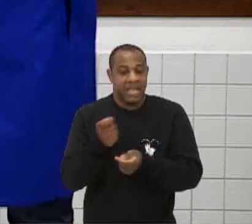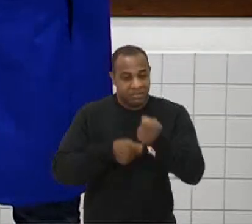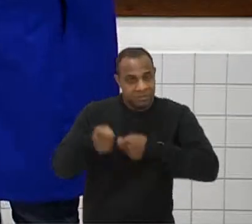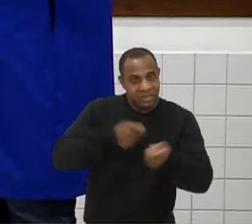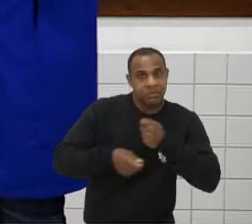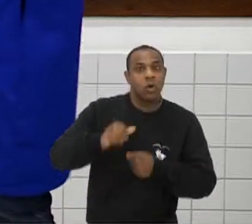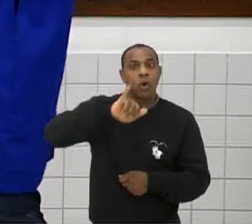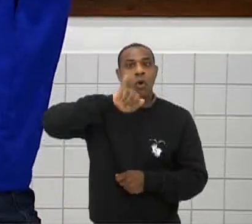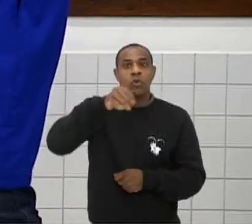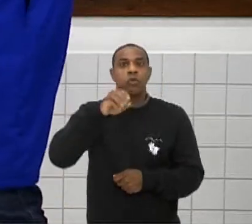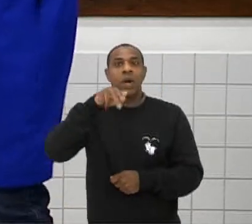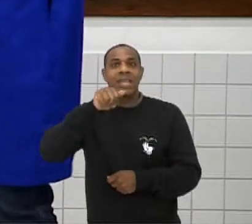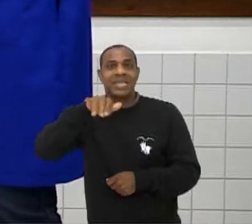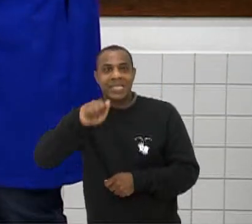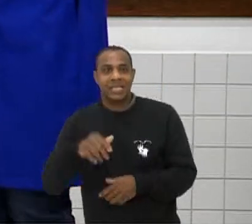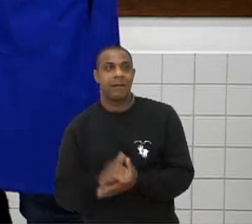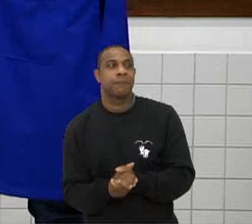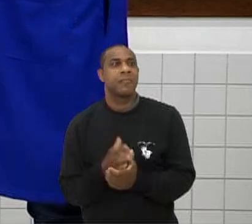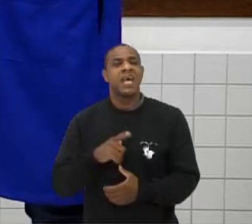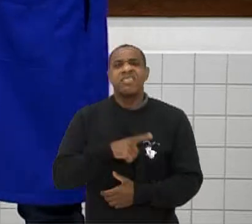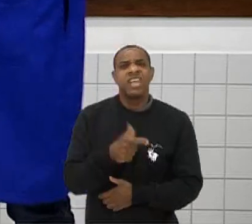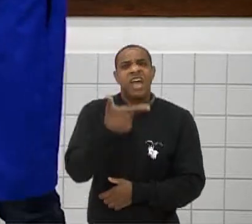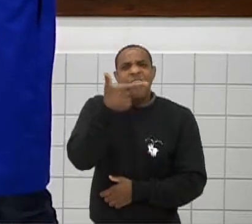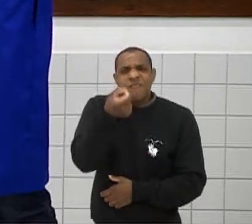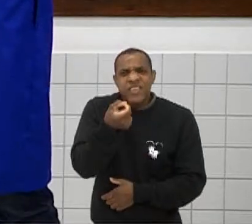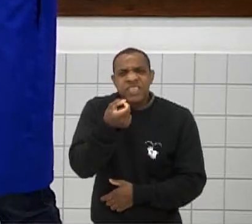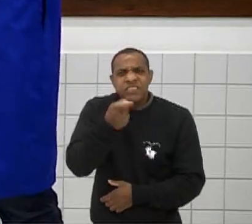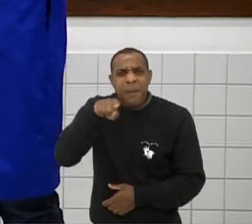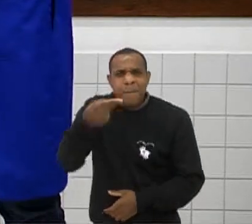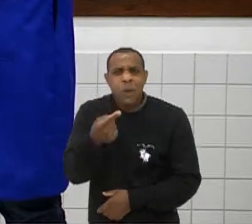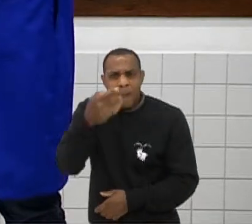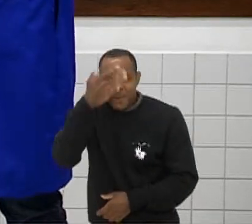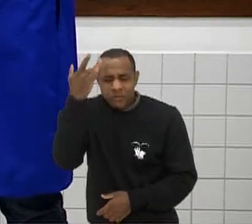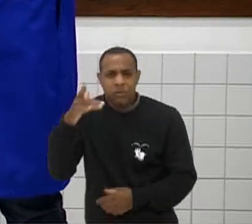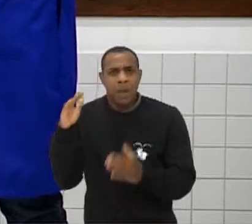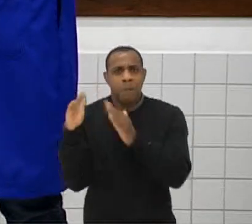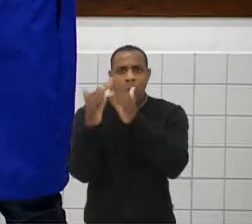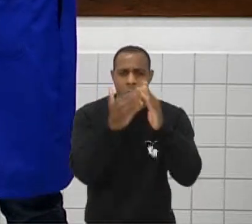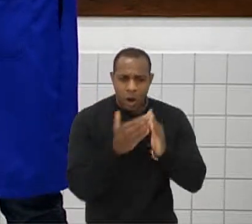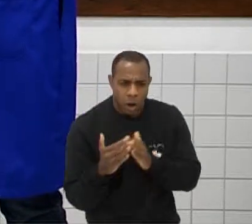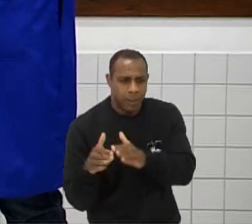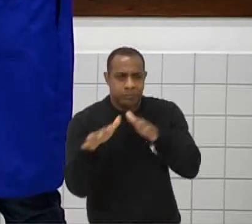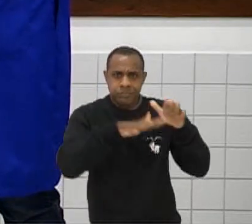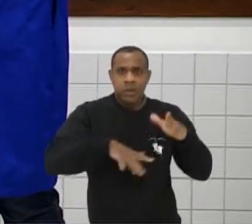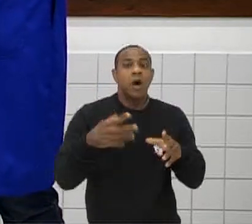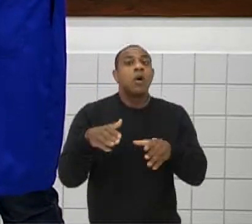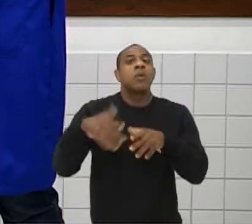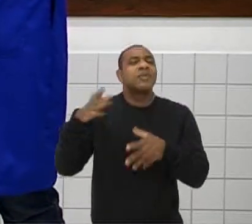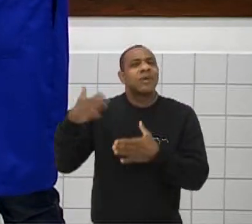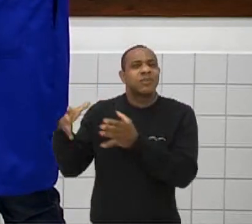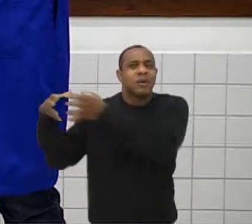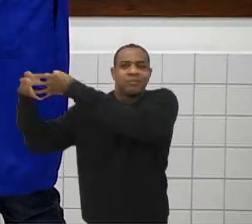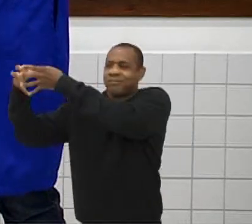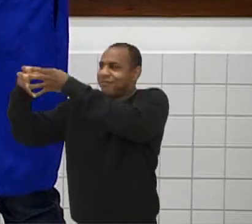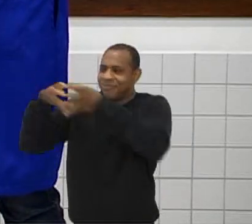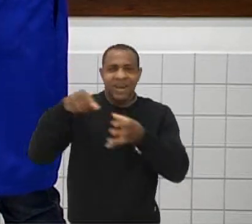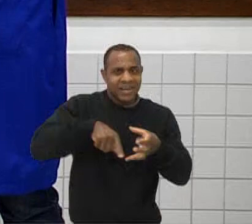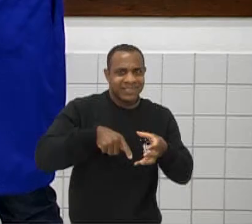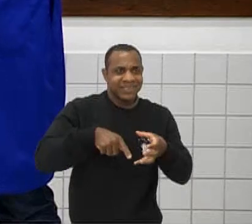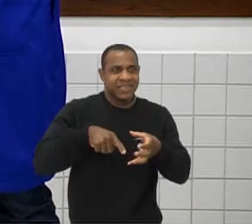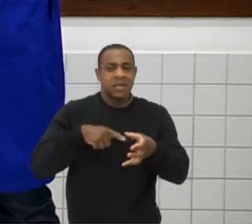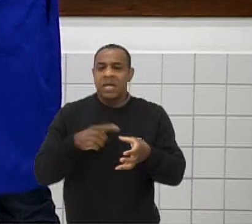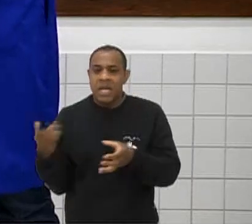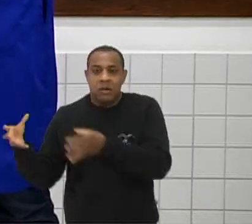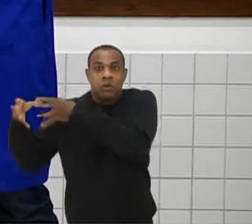vamos lembrar, Marlon, tinha 20 mil pessoas morando no Rio de Janeiro quando chegou a corte portuguesa. E eles simplesmente trouxeram 15